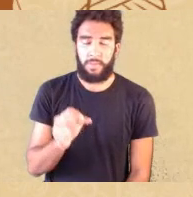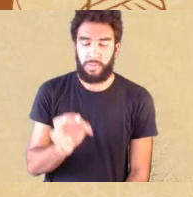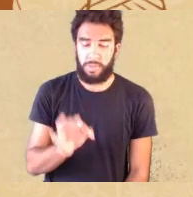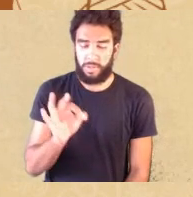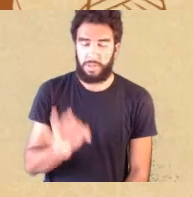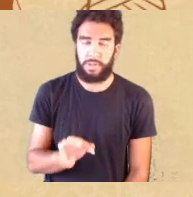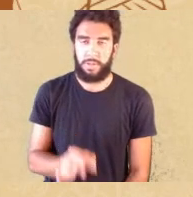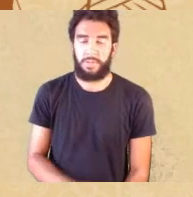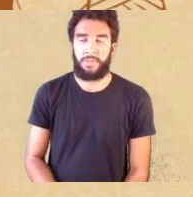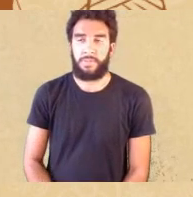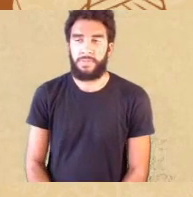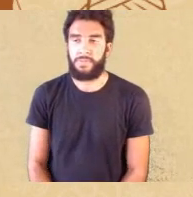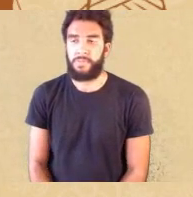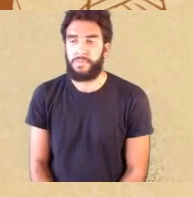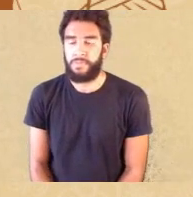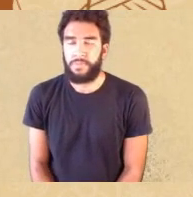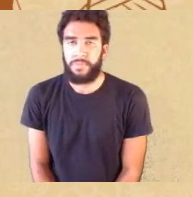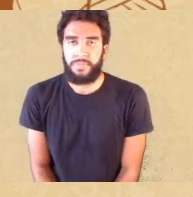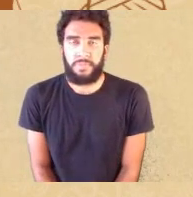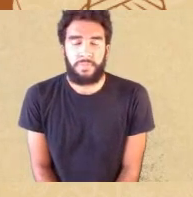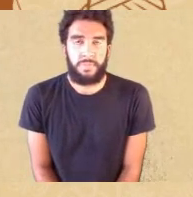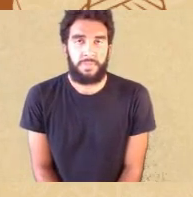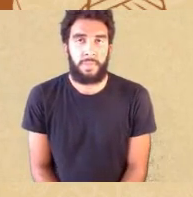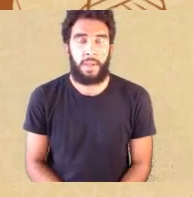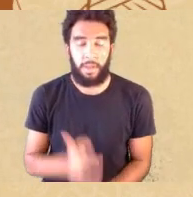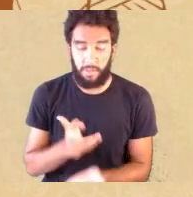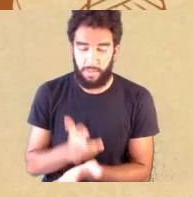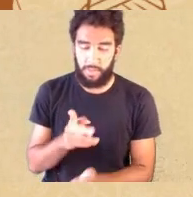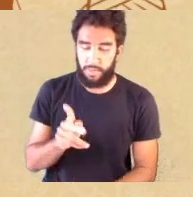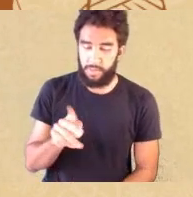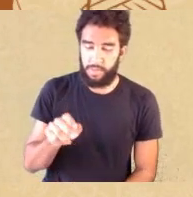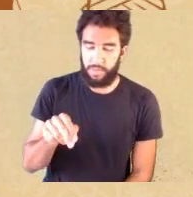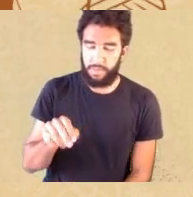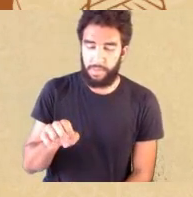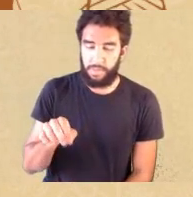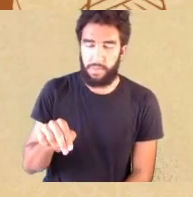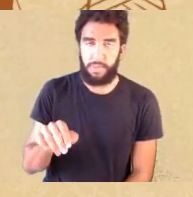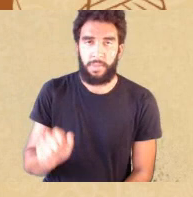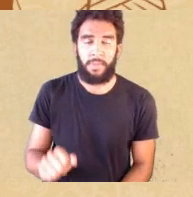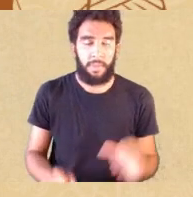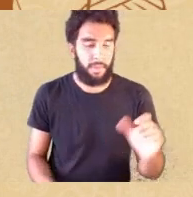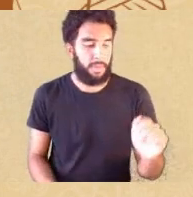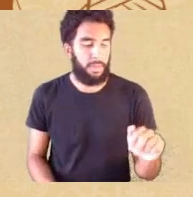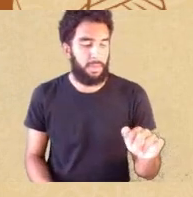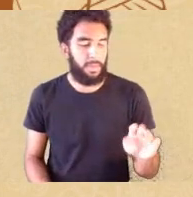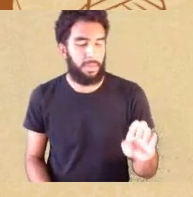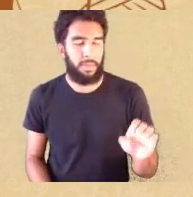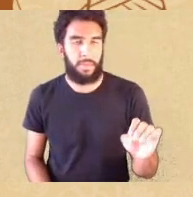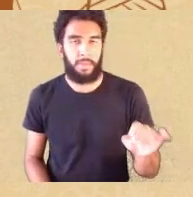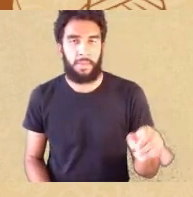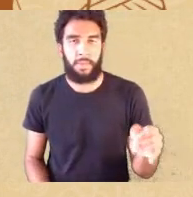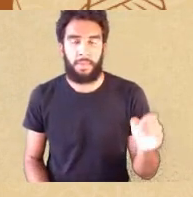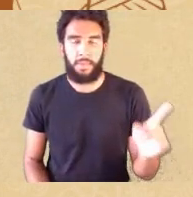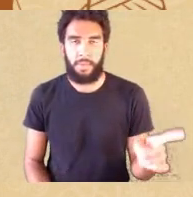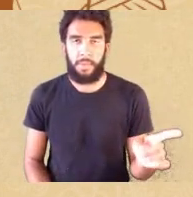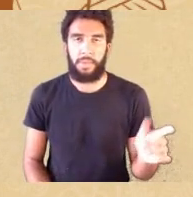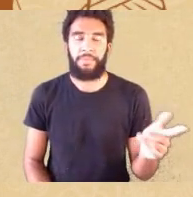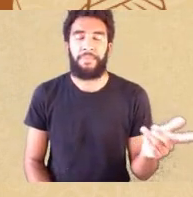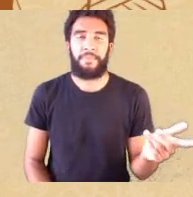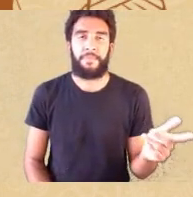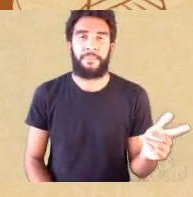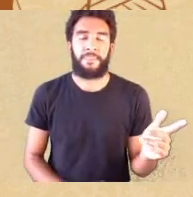É Quênia de novo, que eu estava falando do Quênia. No Camboja foi menos, na verdade. O do Quênia de novo, todos os grupos, como mostrou